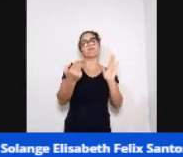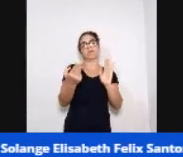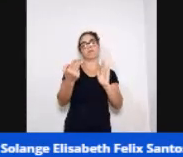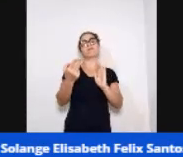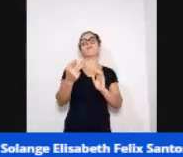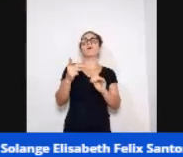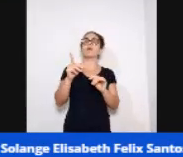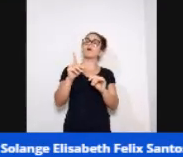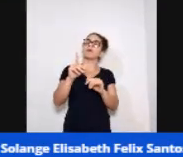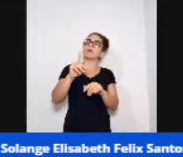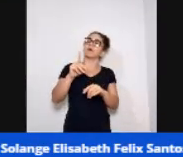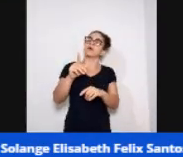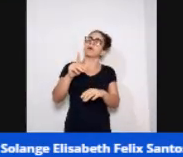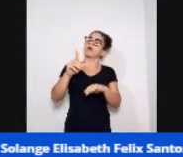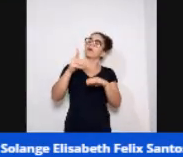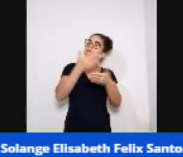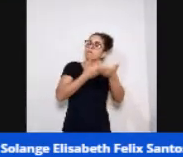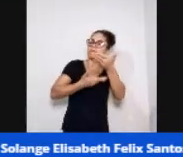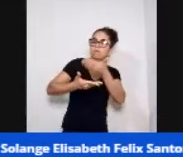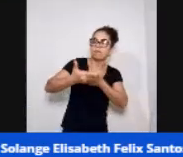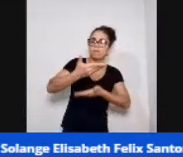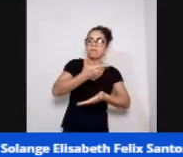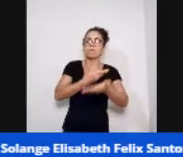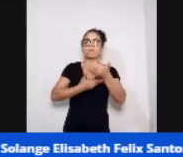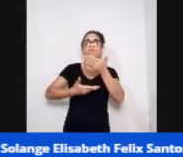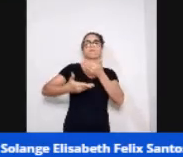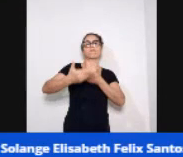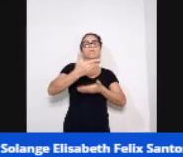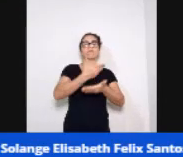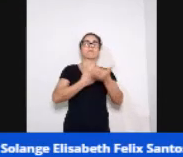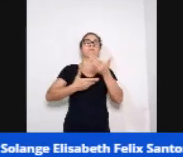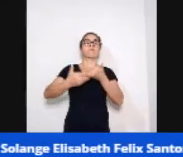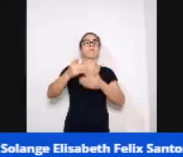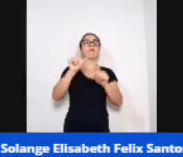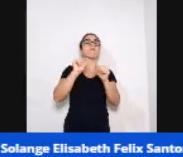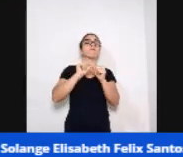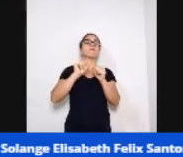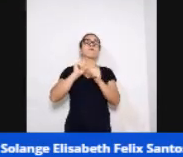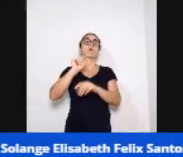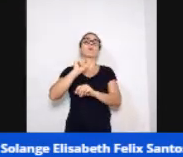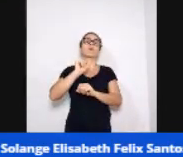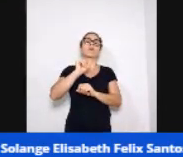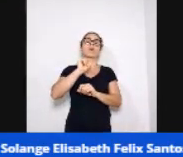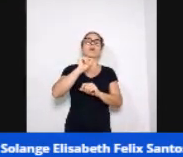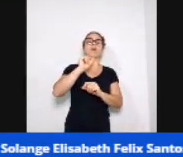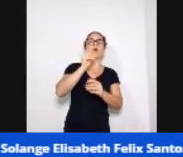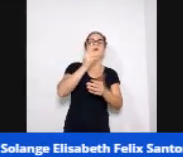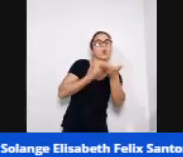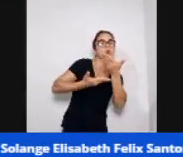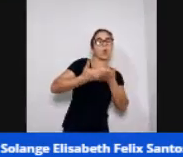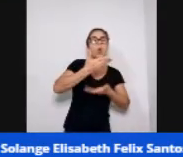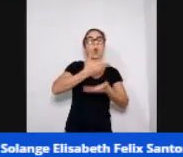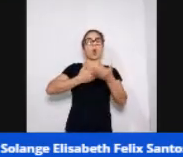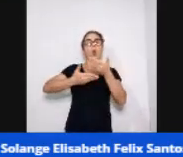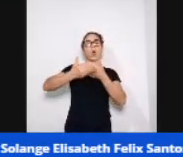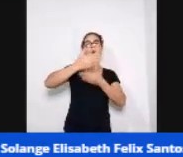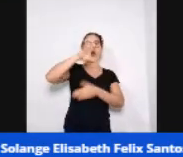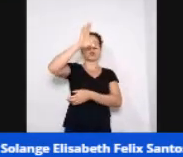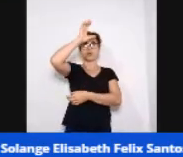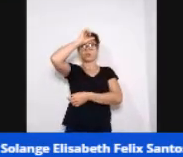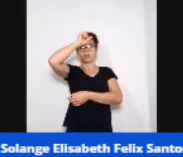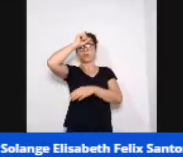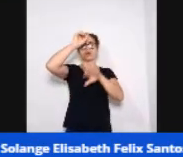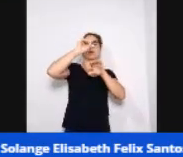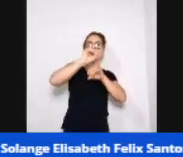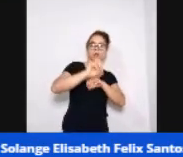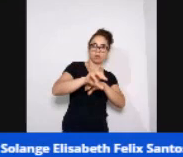e participativa, né? Realizando assim as trocas de conhecimento que existem por meio dos nossos